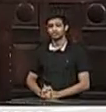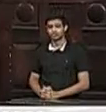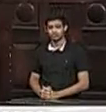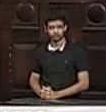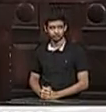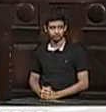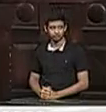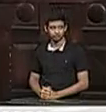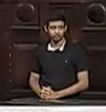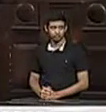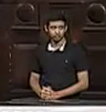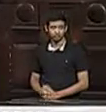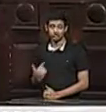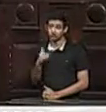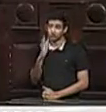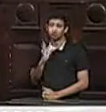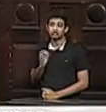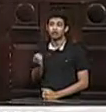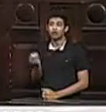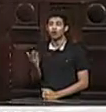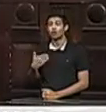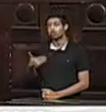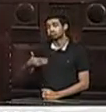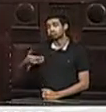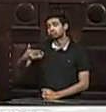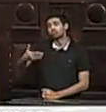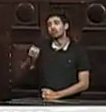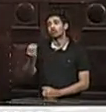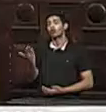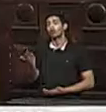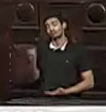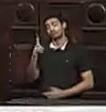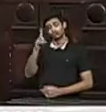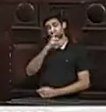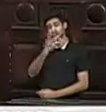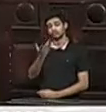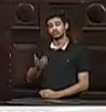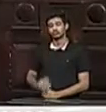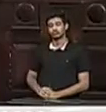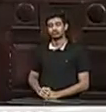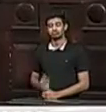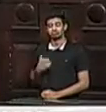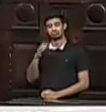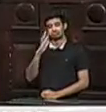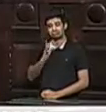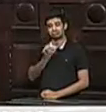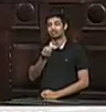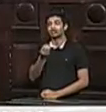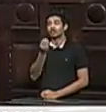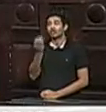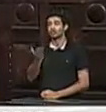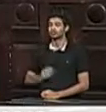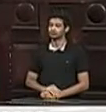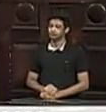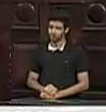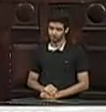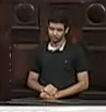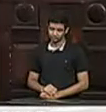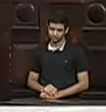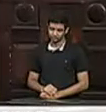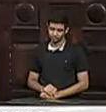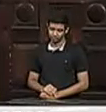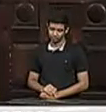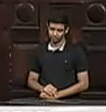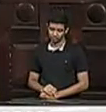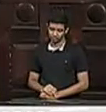Há o da natação, que também enfrenta dificuldades. Eu não sei como